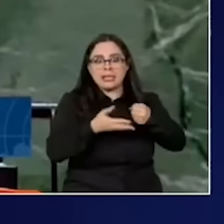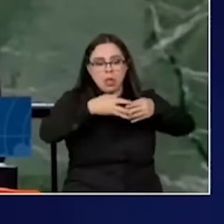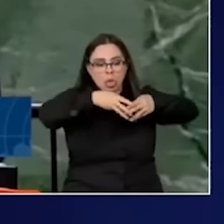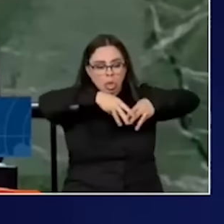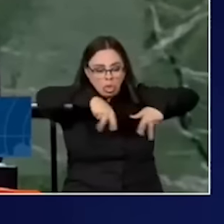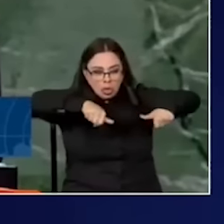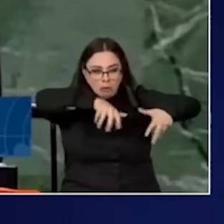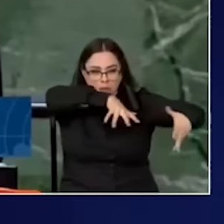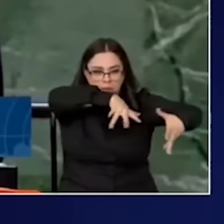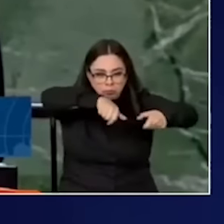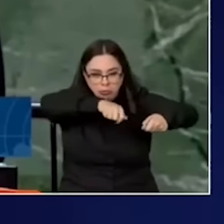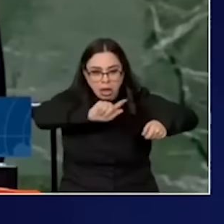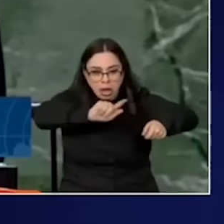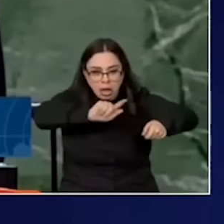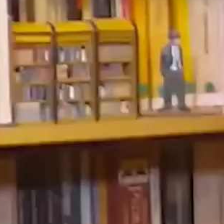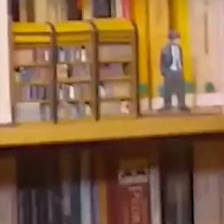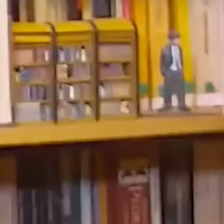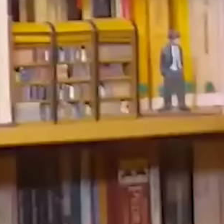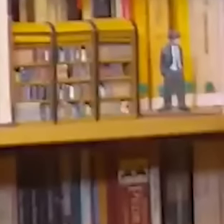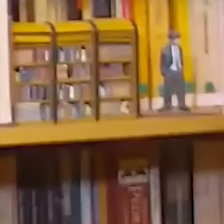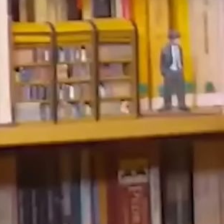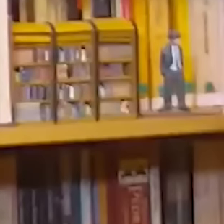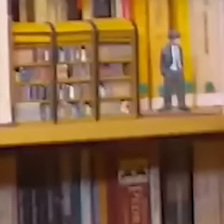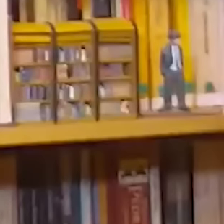escombros uma nova governança global.